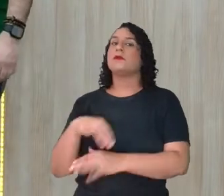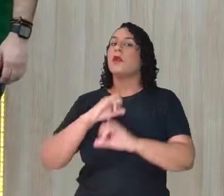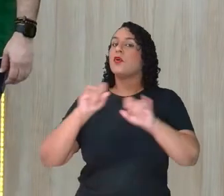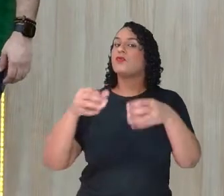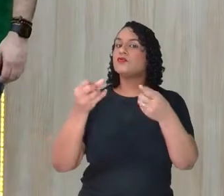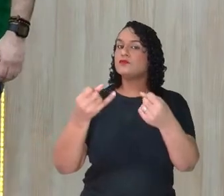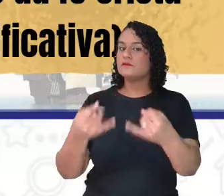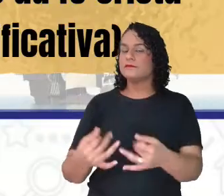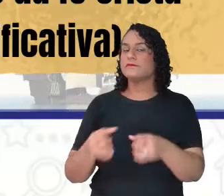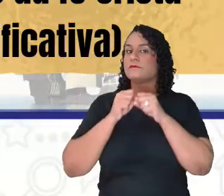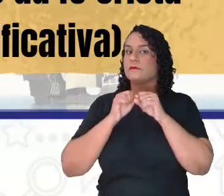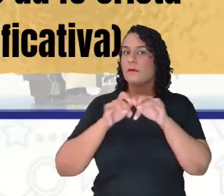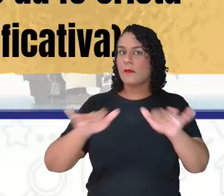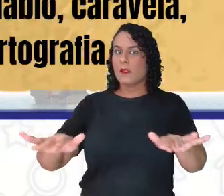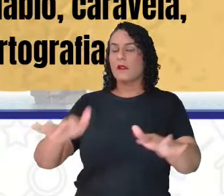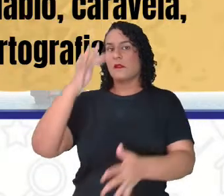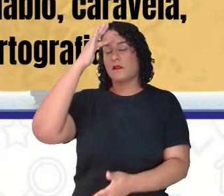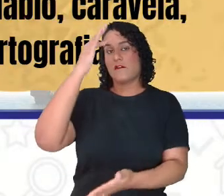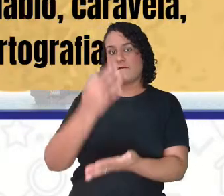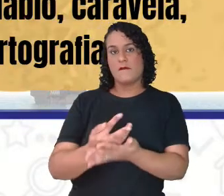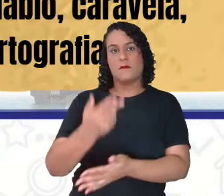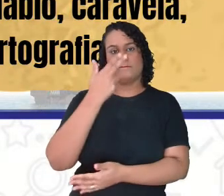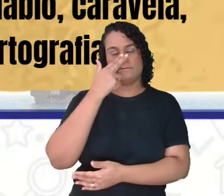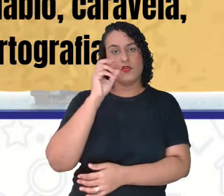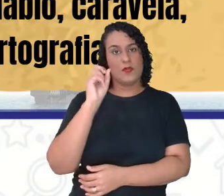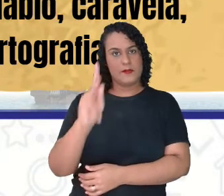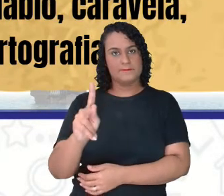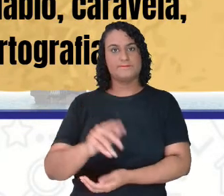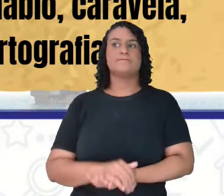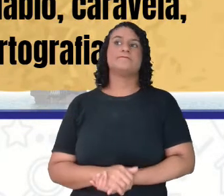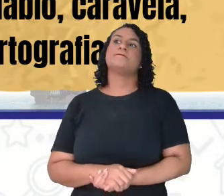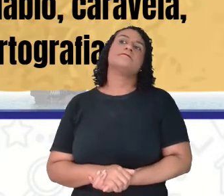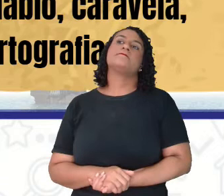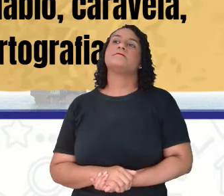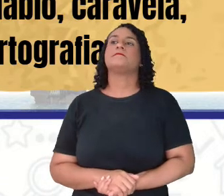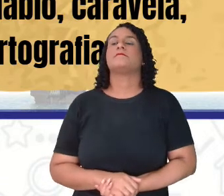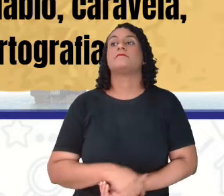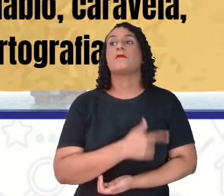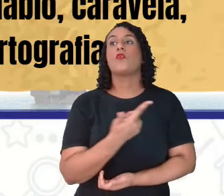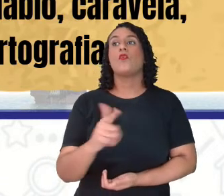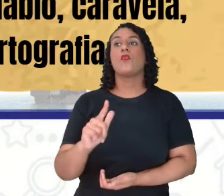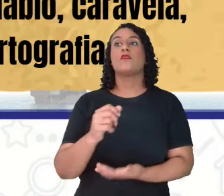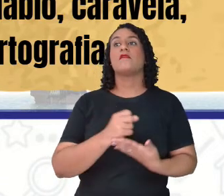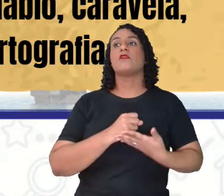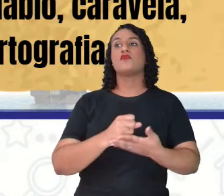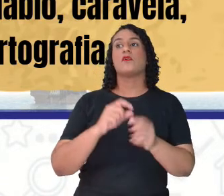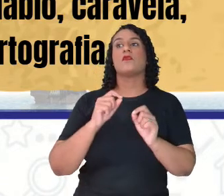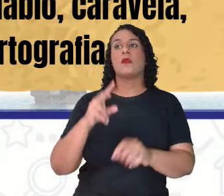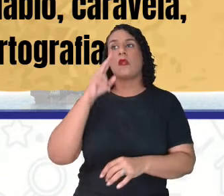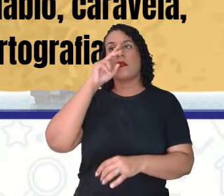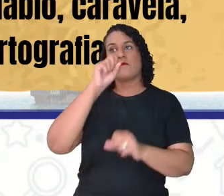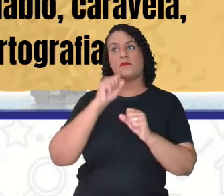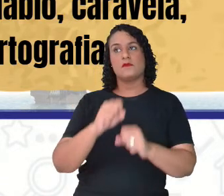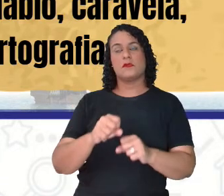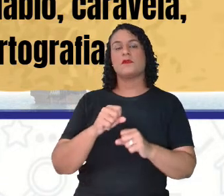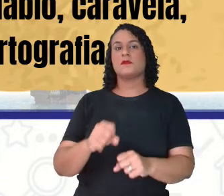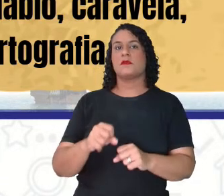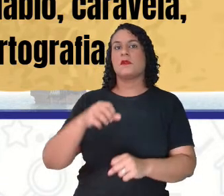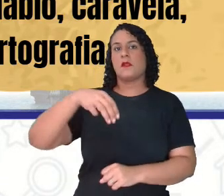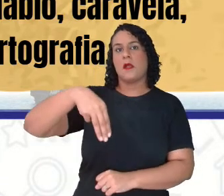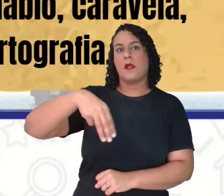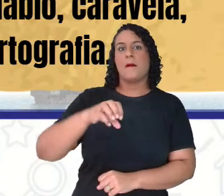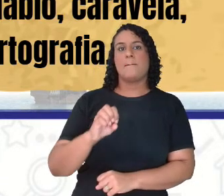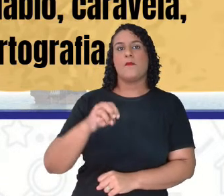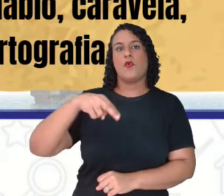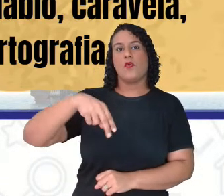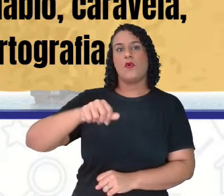a expansão da fé cristã, ok? Outra coisa que vai contribuir aí, ó, o fortalecimento das monarquias